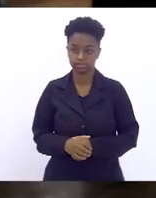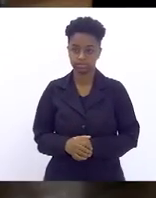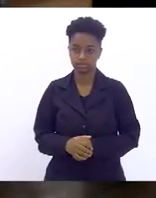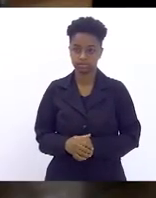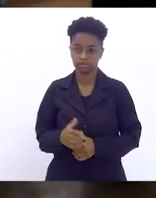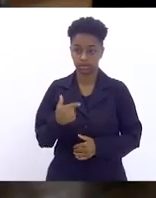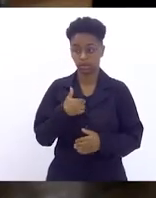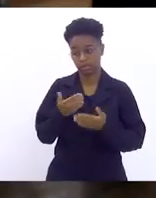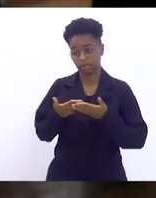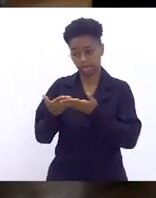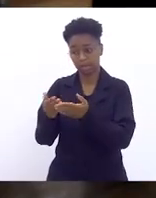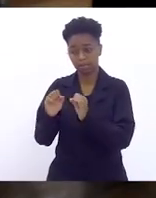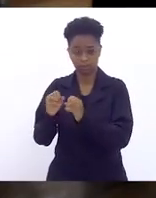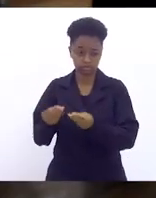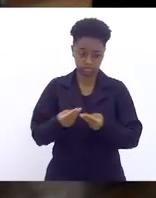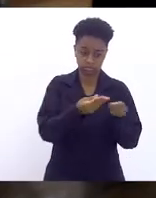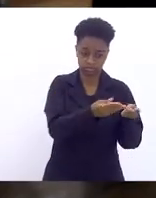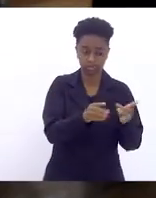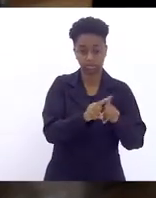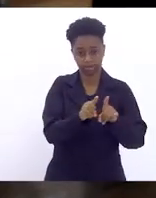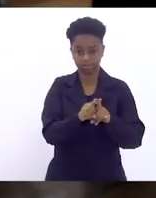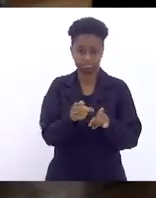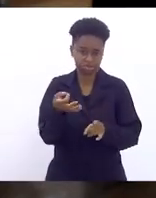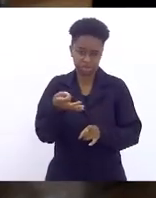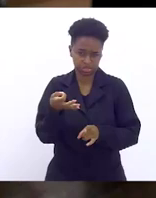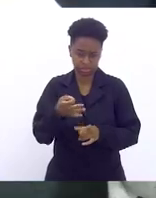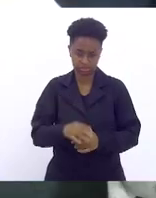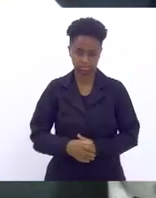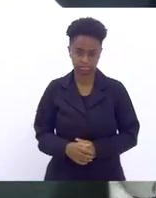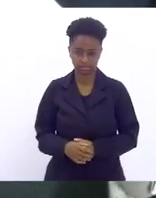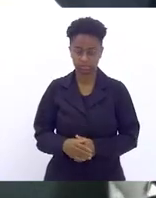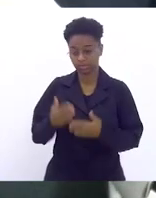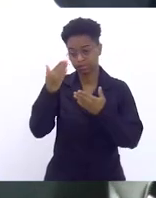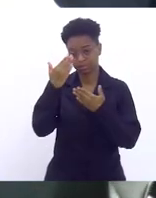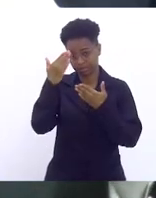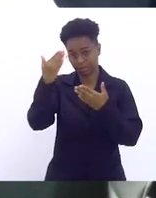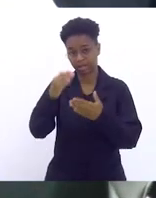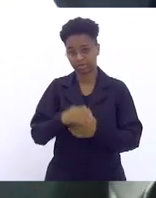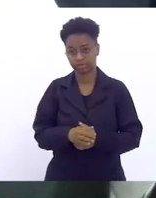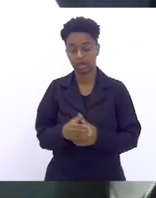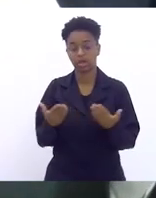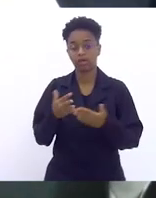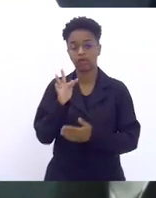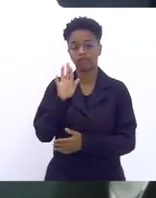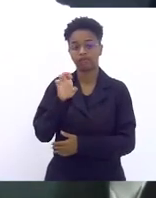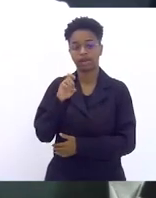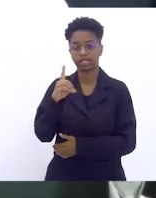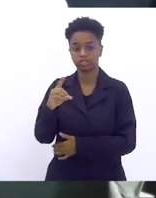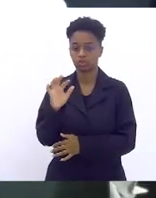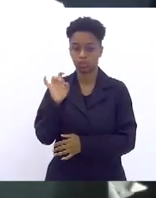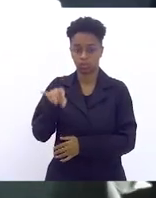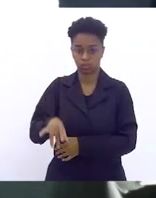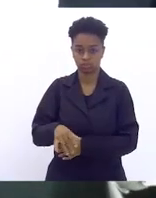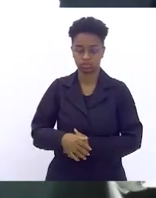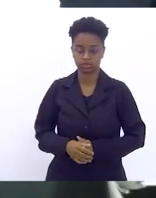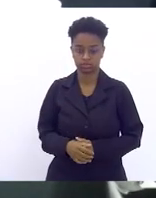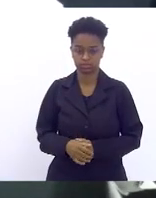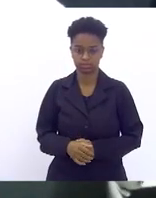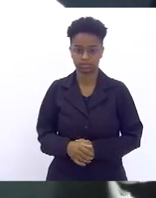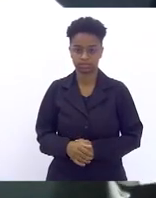posso lhe repassar Com certeza ótimo Deputado Fred Pacheco para encerrar